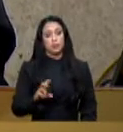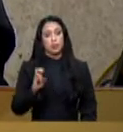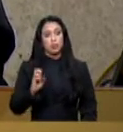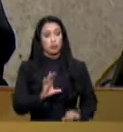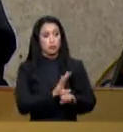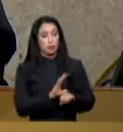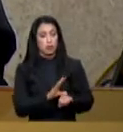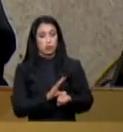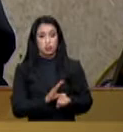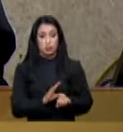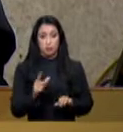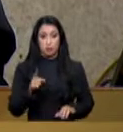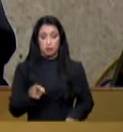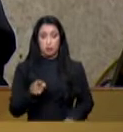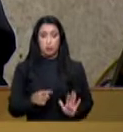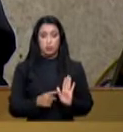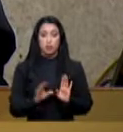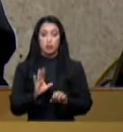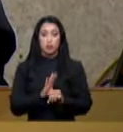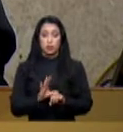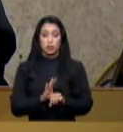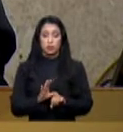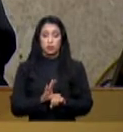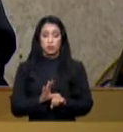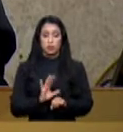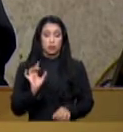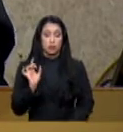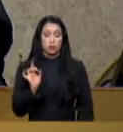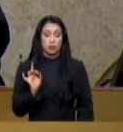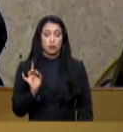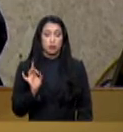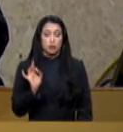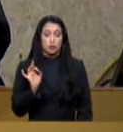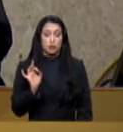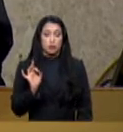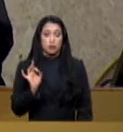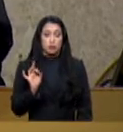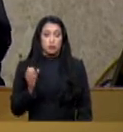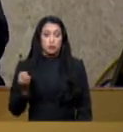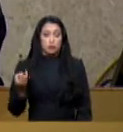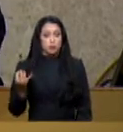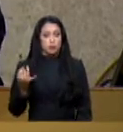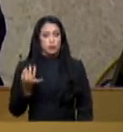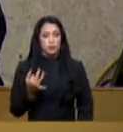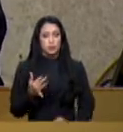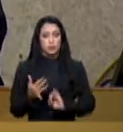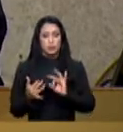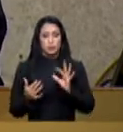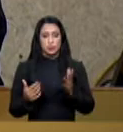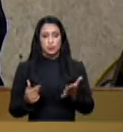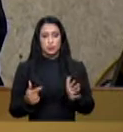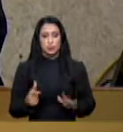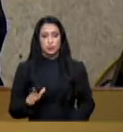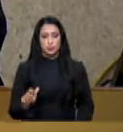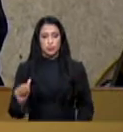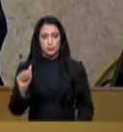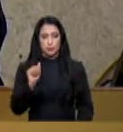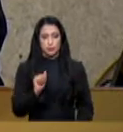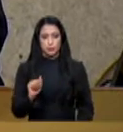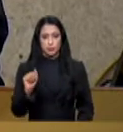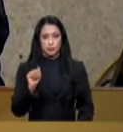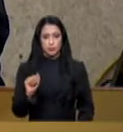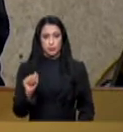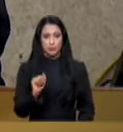Maior, que dá estatura constitucional apenas às categorias enumeradas na linha A ou seja, só